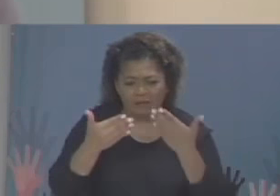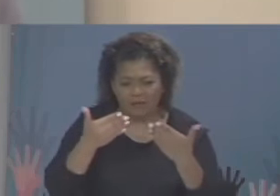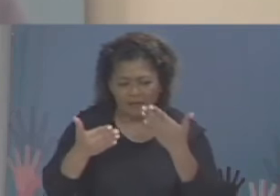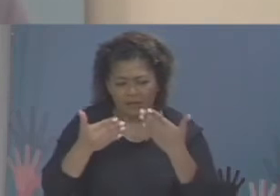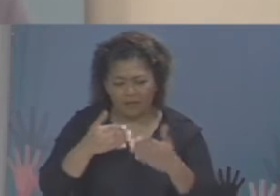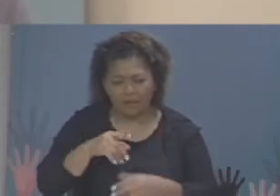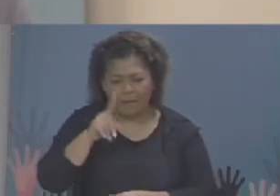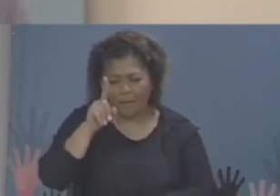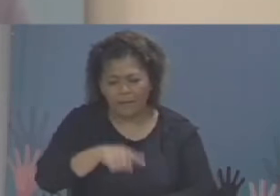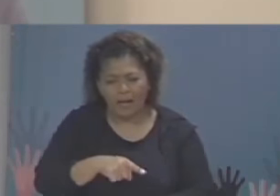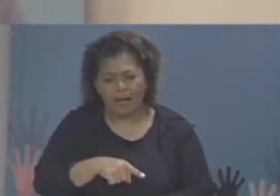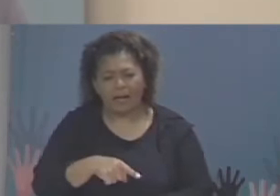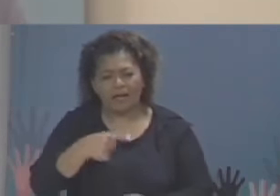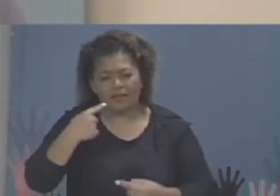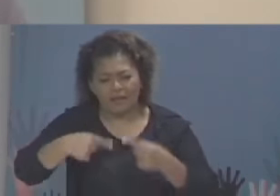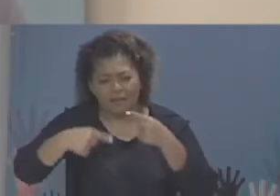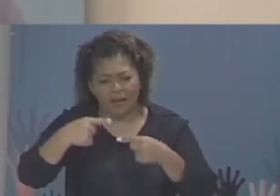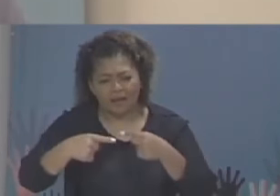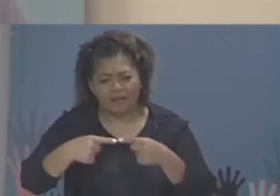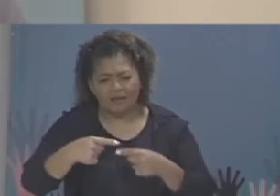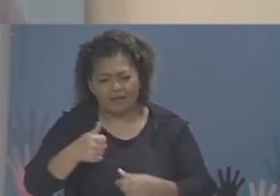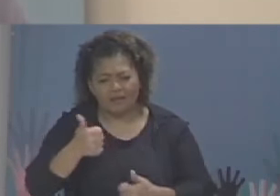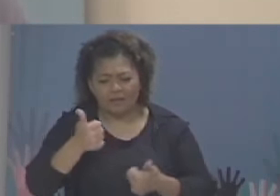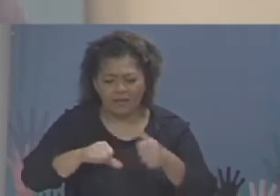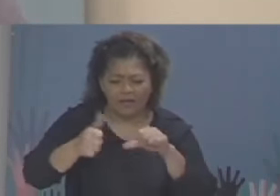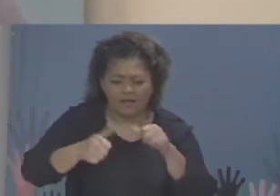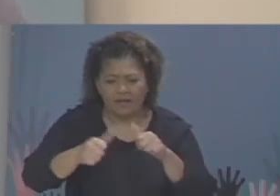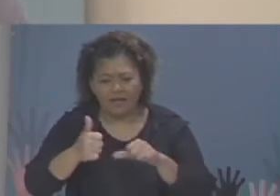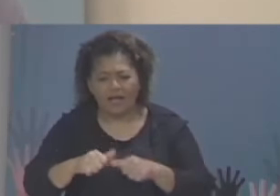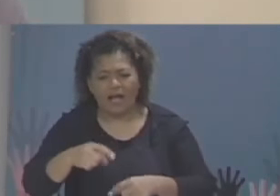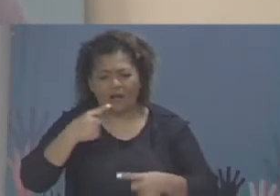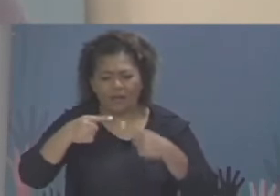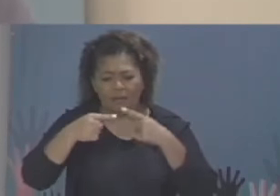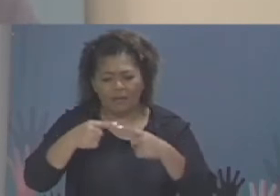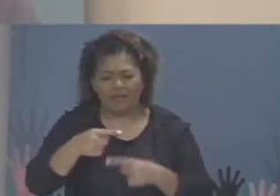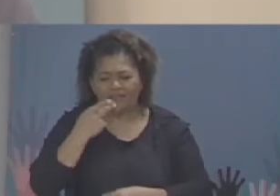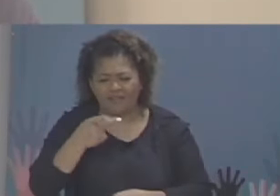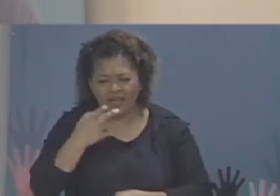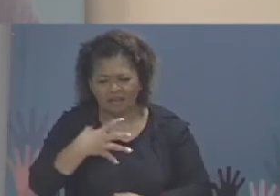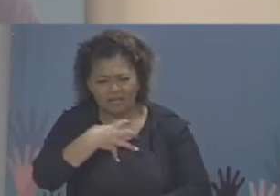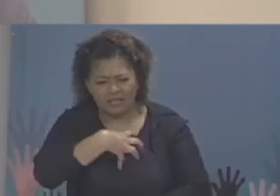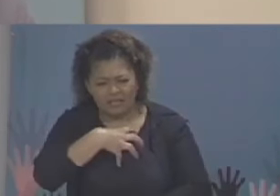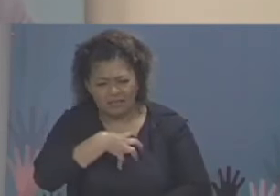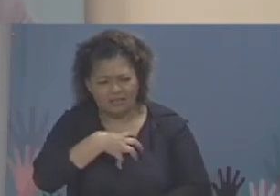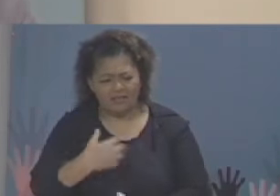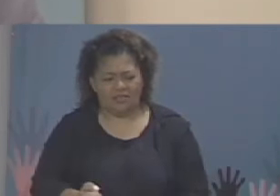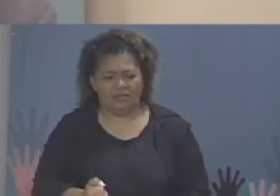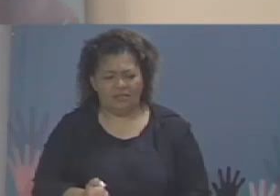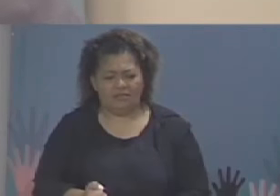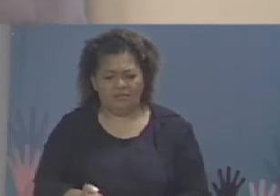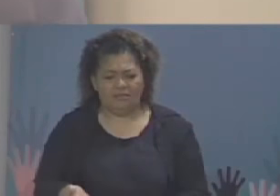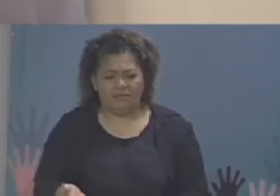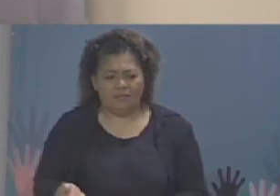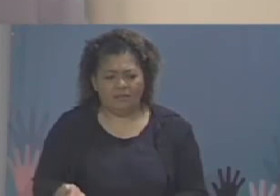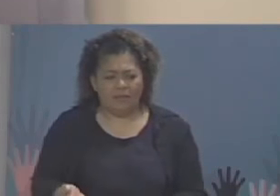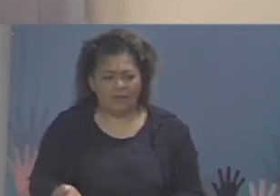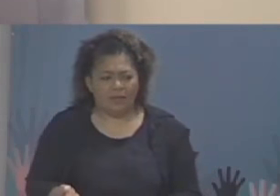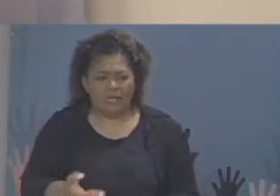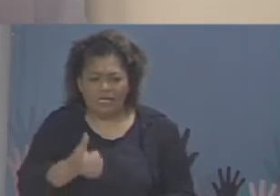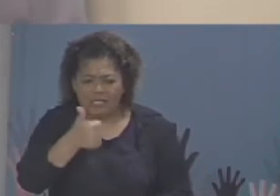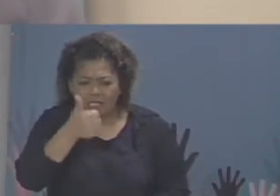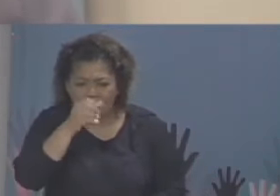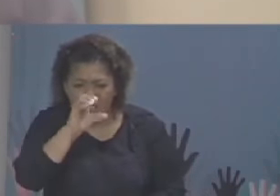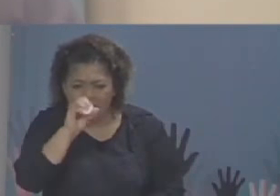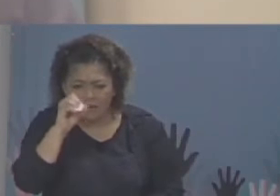renovaçãodapsicologia.org/debate, e você vai poder avaliar esse debate, e você vai poder sentir o que você está, falar o que você está sentindo e ver os resultados. Isso é gestão estratégica. Vocês têm o quê? 100 pessoas no